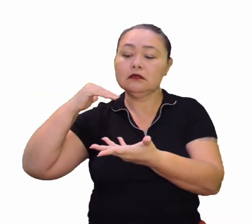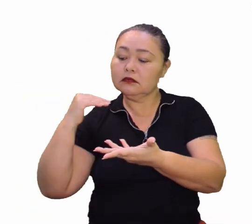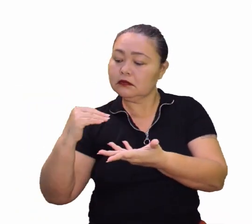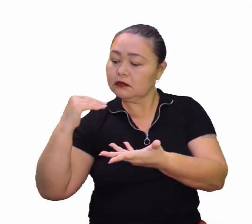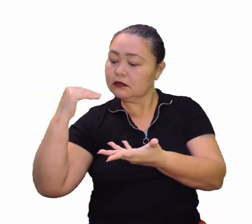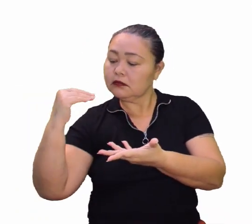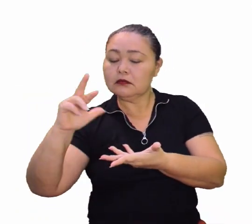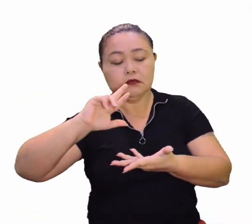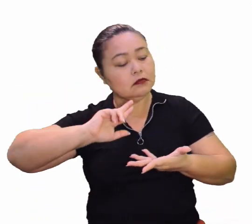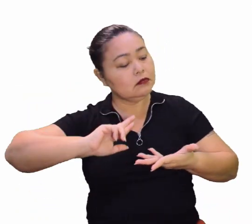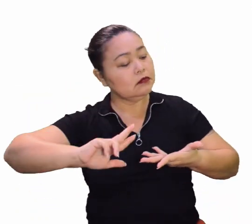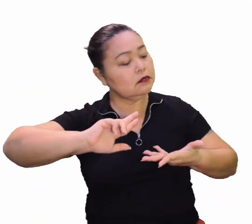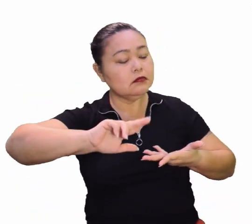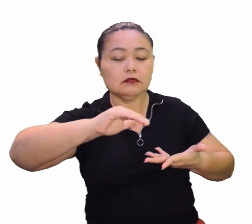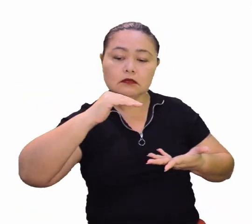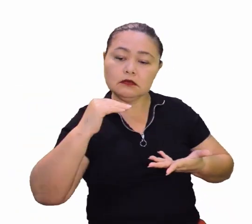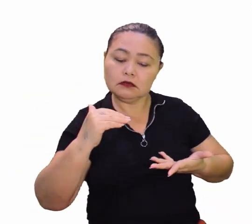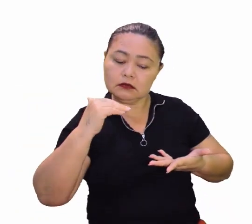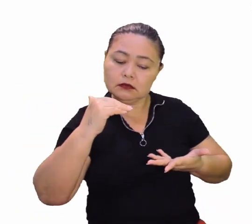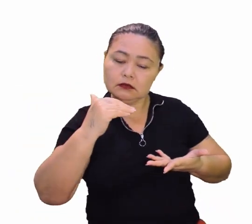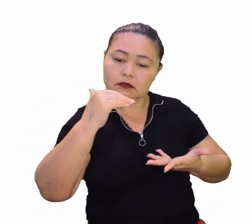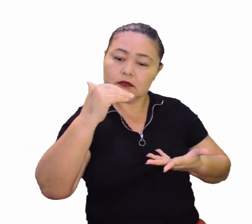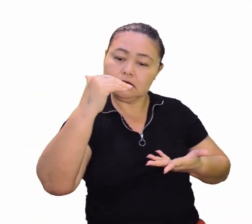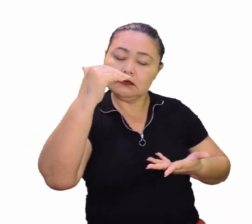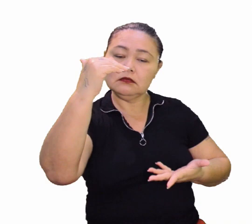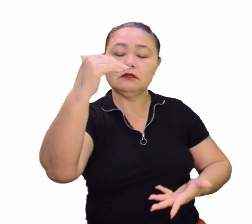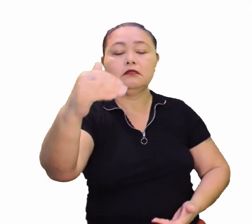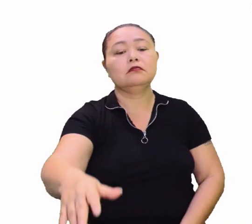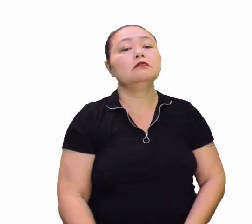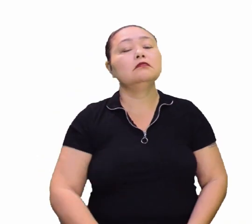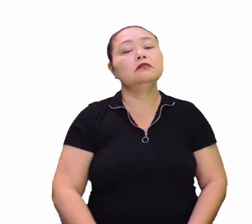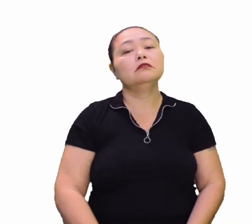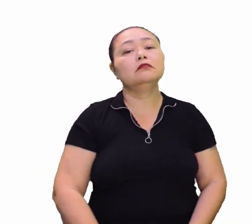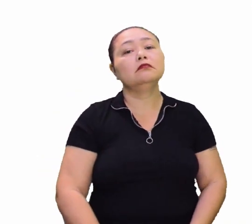nas diferentes escalas, ok?